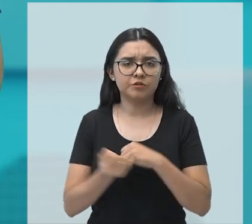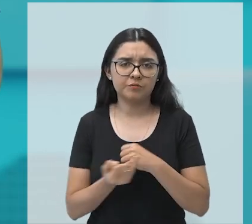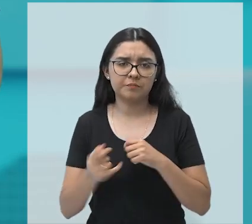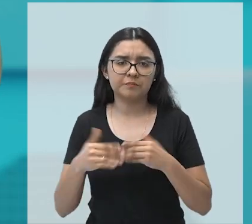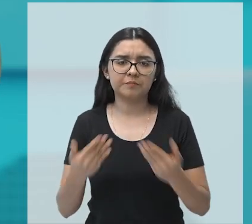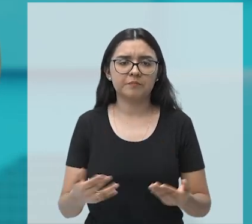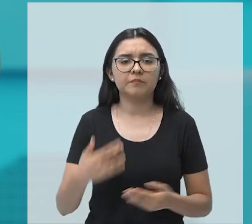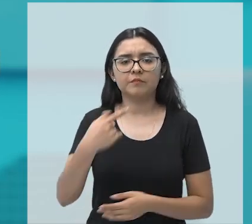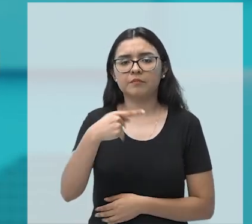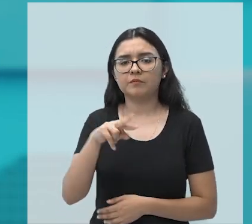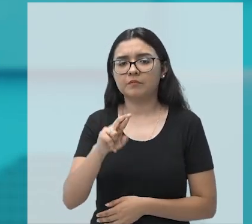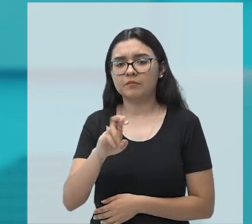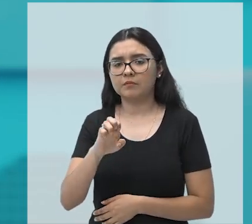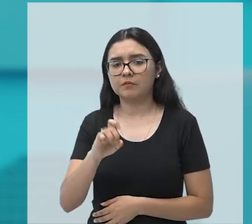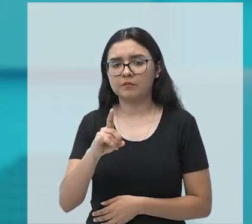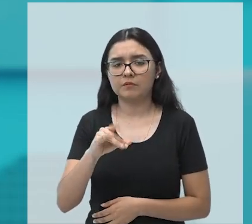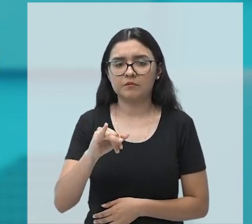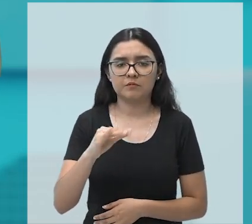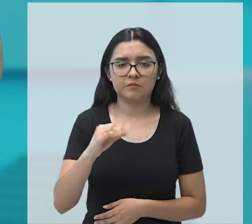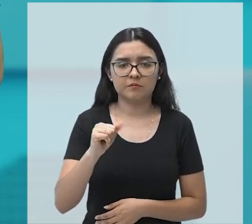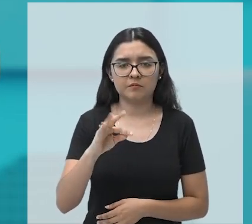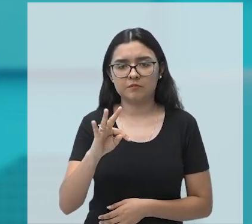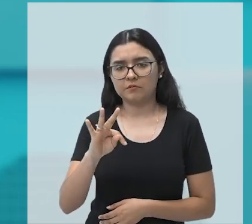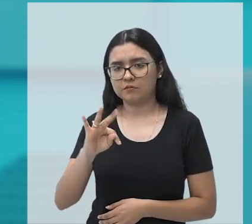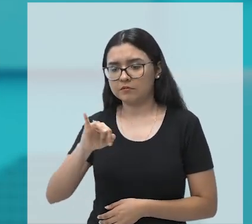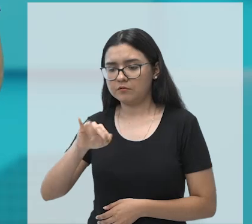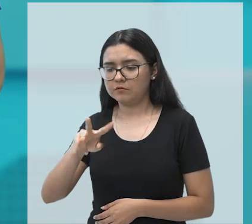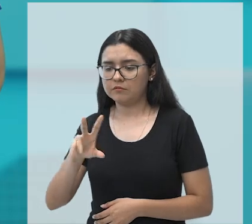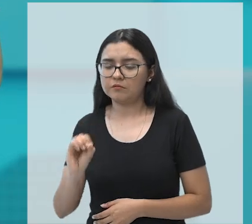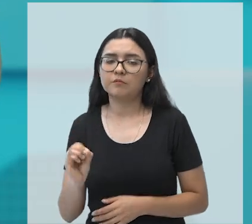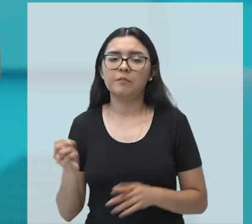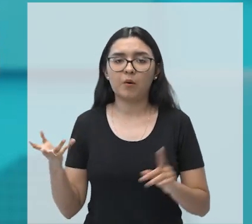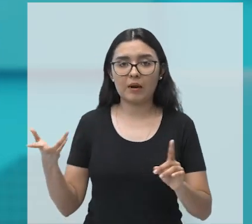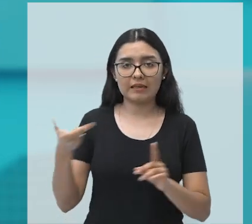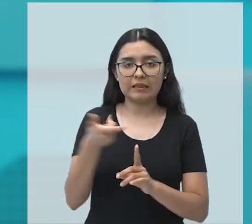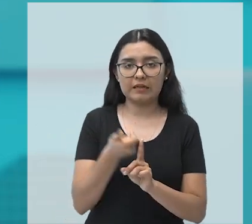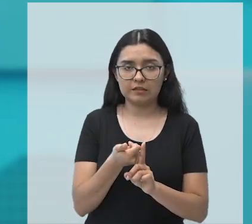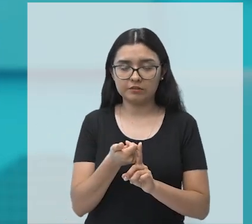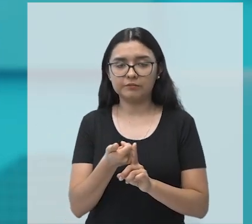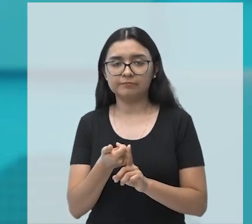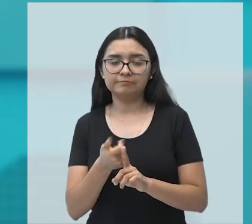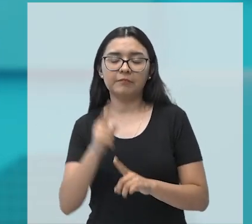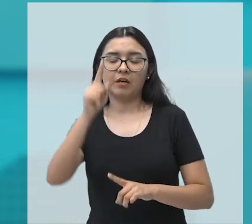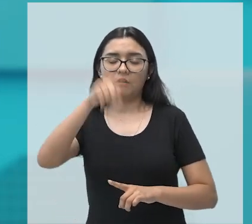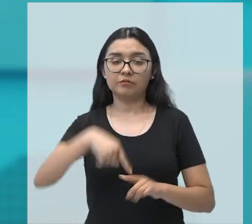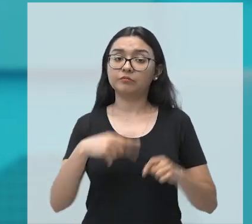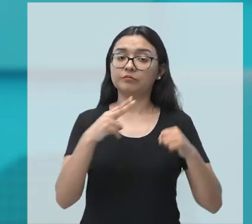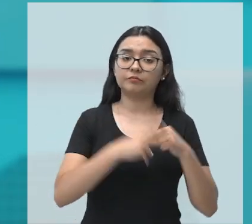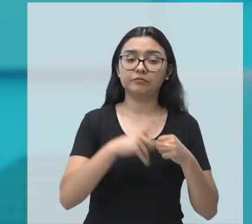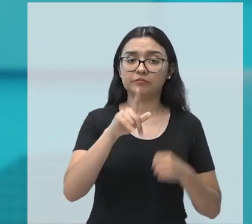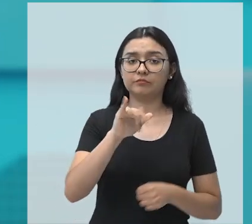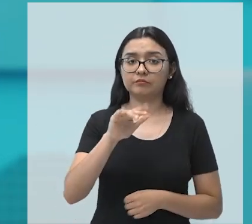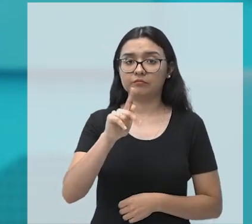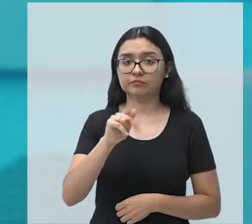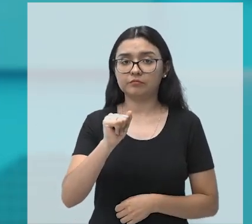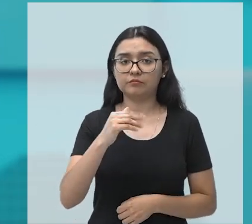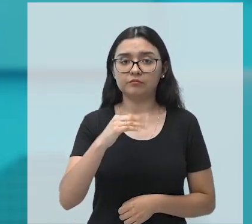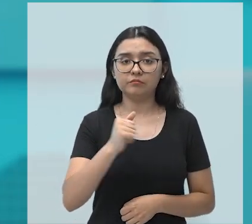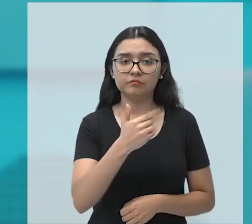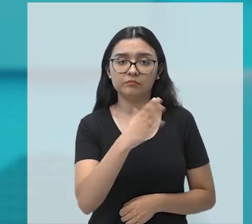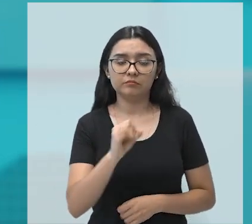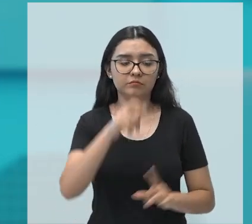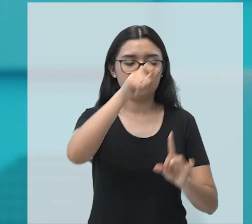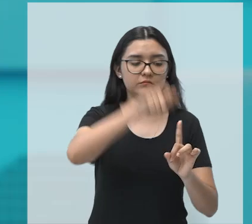classifica como predicativo do sujeito, ou seja, uma qualidade desse sujeito. Esses são os verbos de ligação. Ele conecta sujeito a